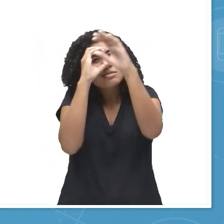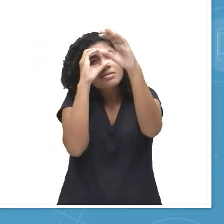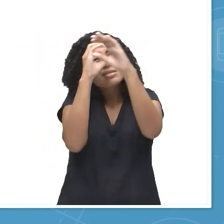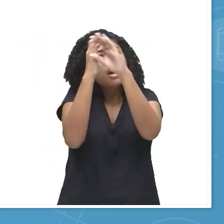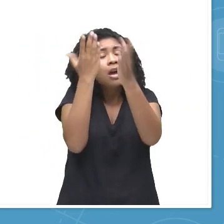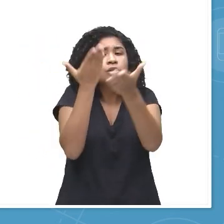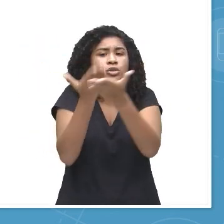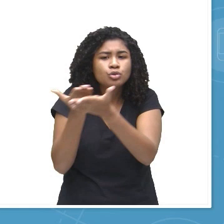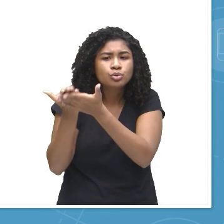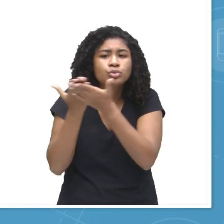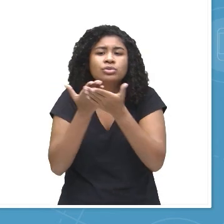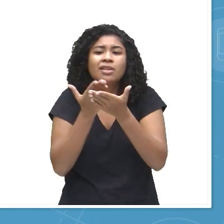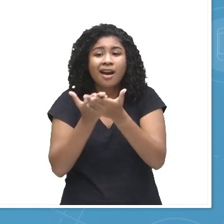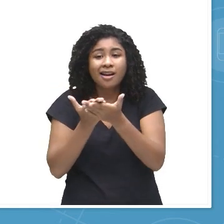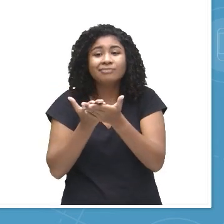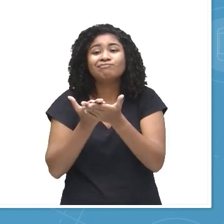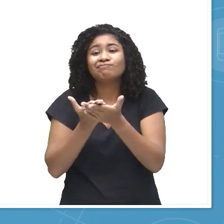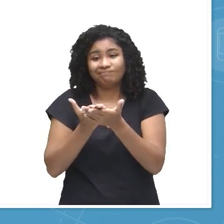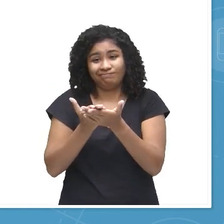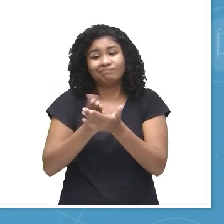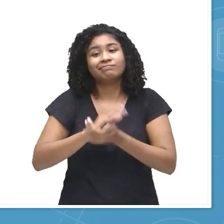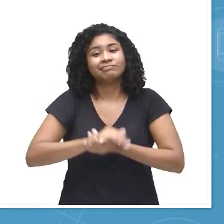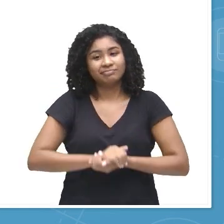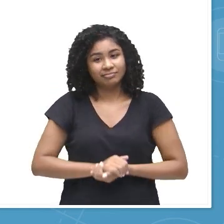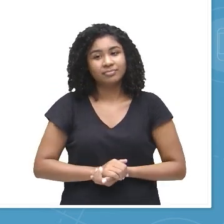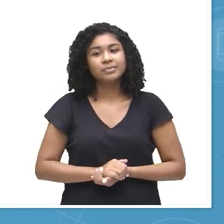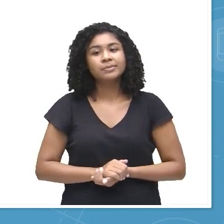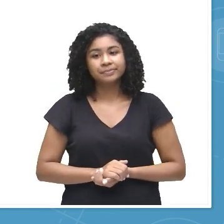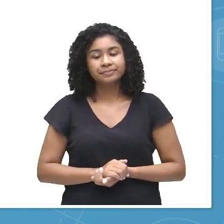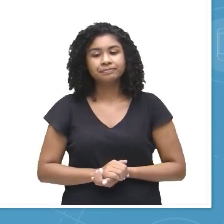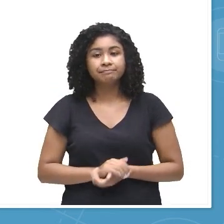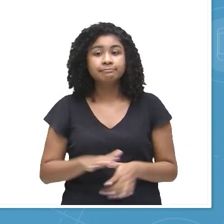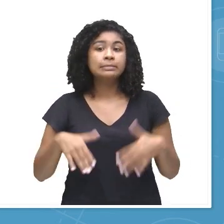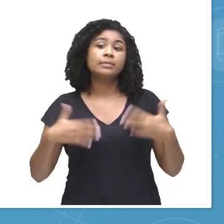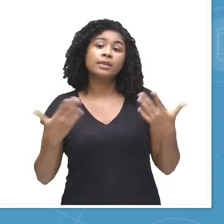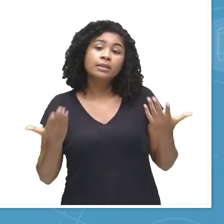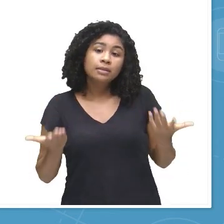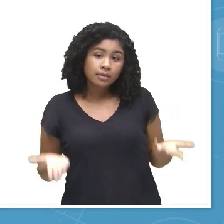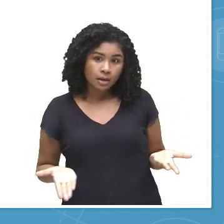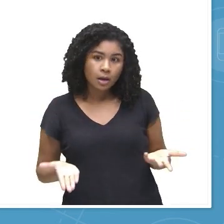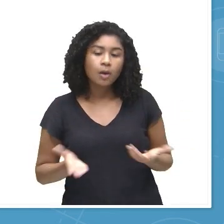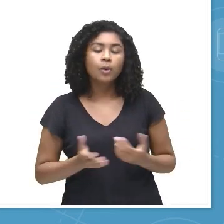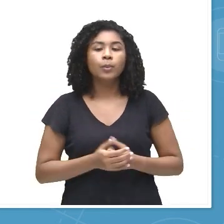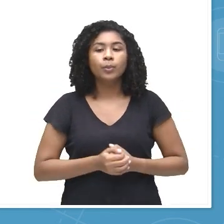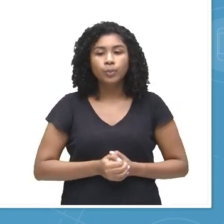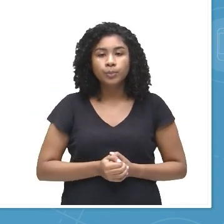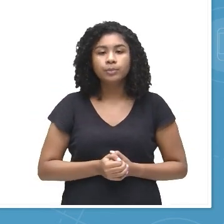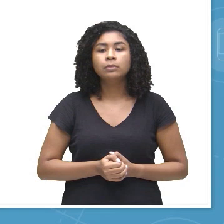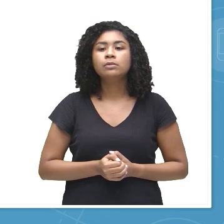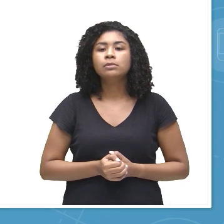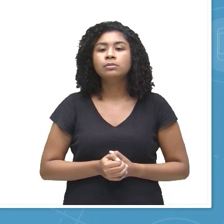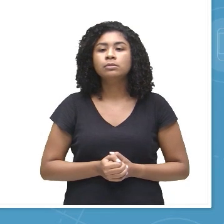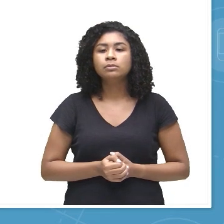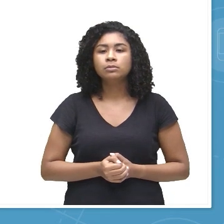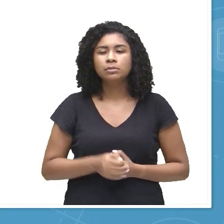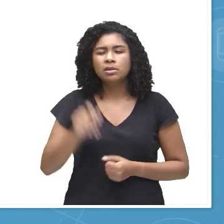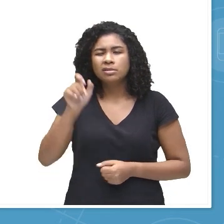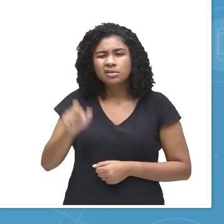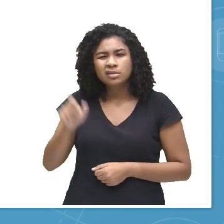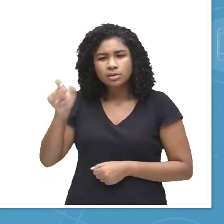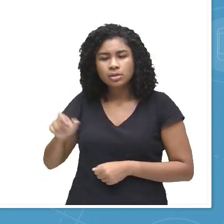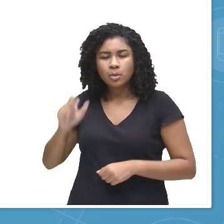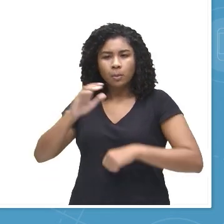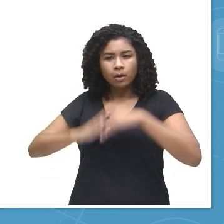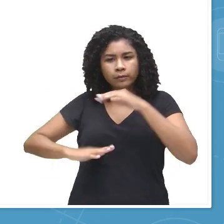essa observação, ok? E aí, eles fizeram o quê? Um dia, né? Um